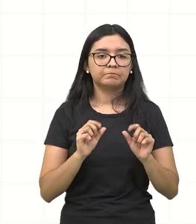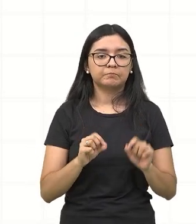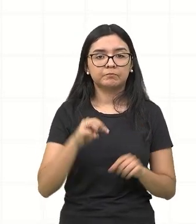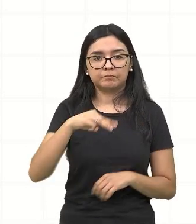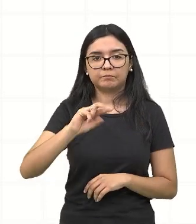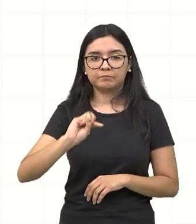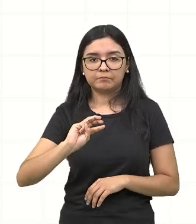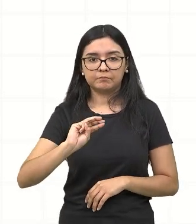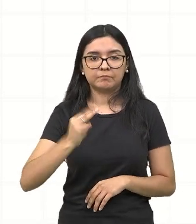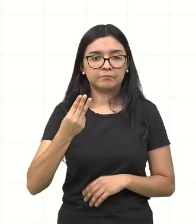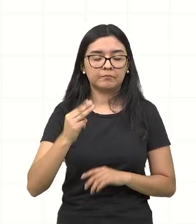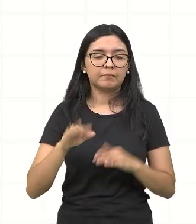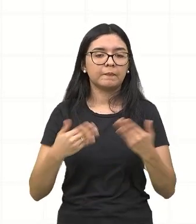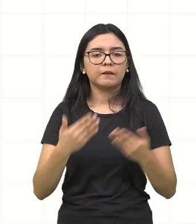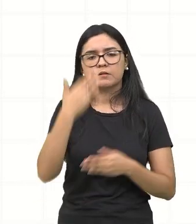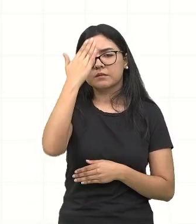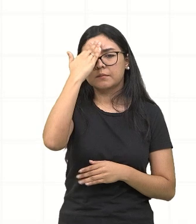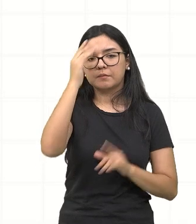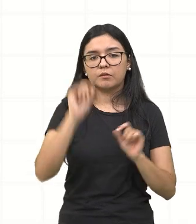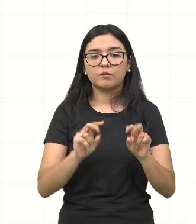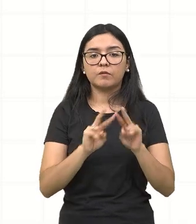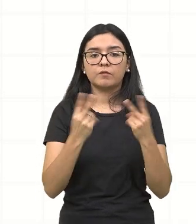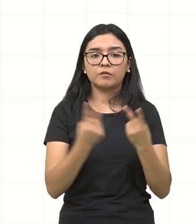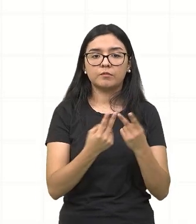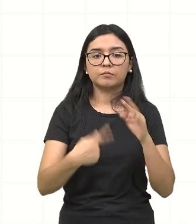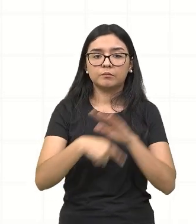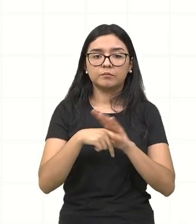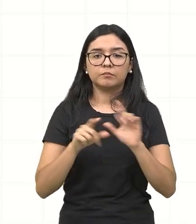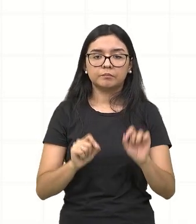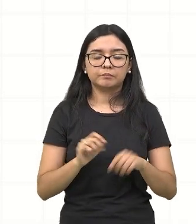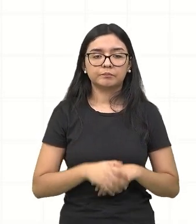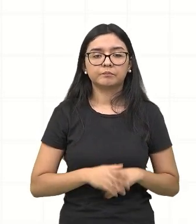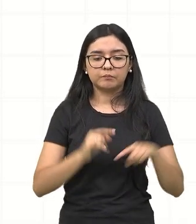o volume desse